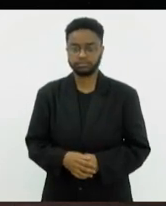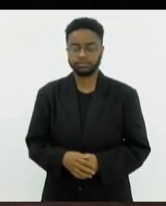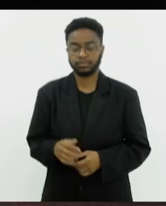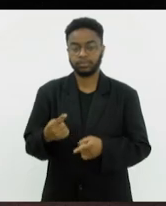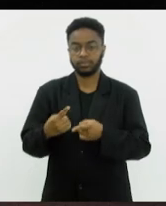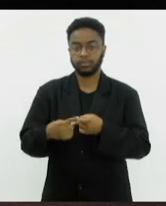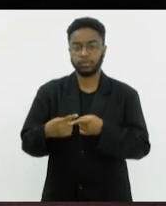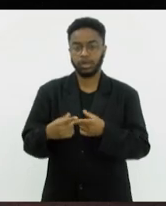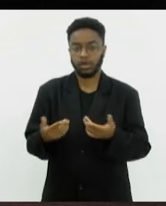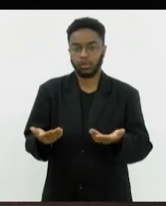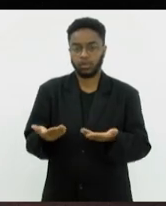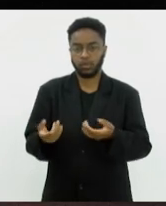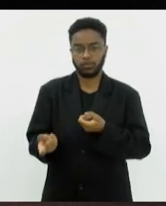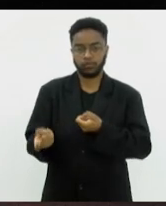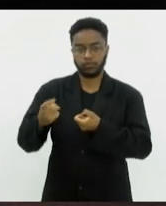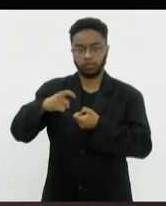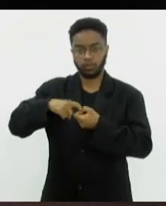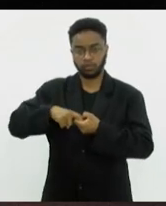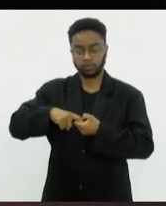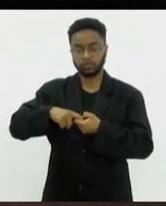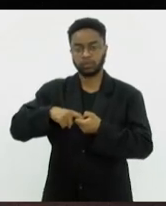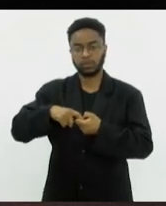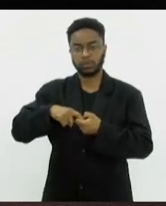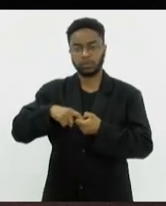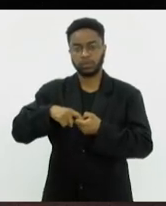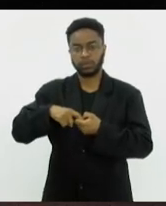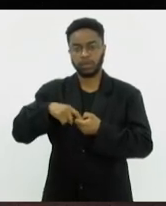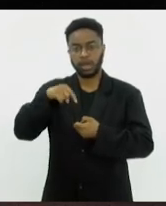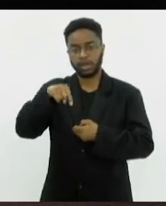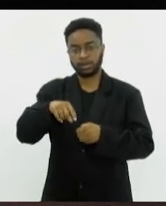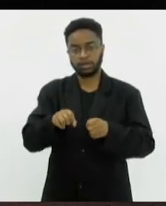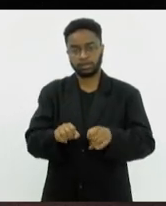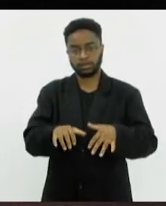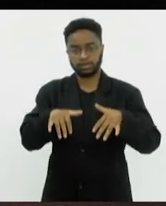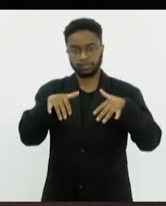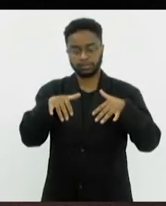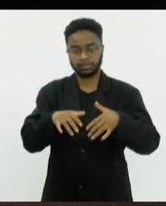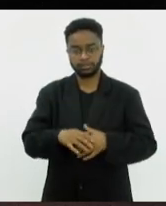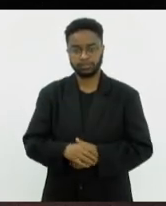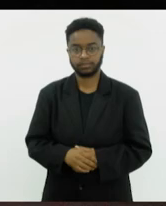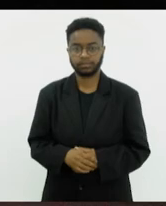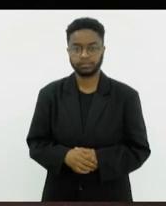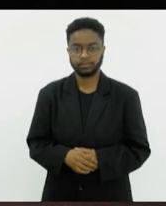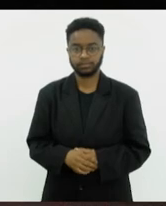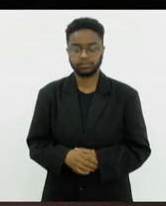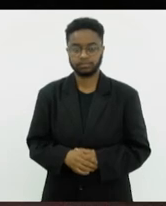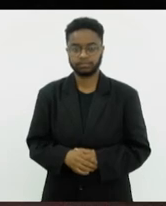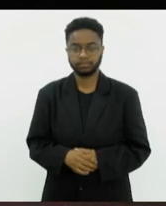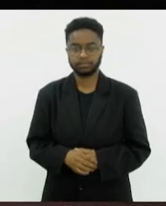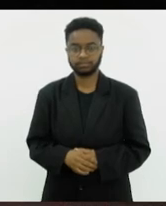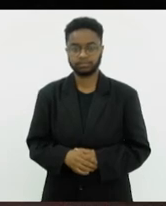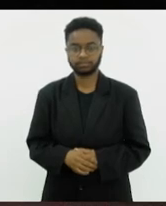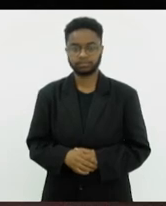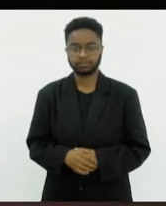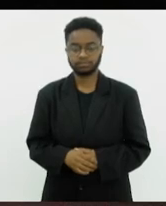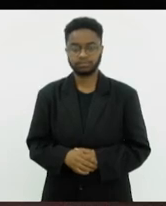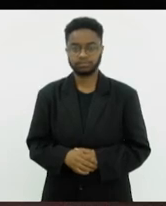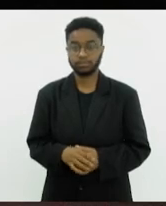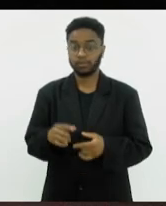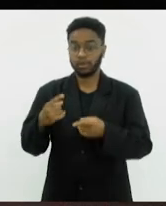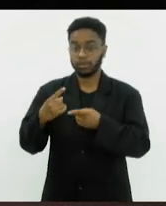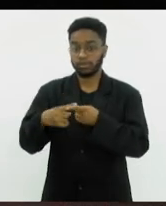retorno ao Parlamento Fluminense, eis que até a